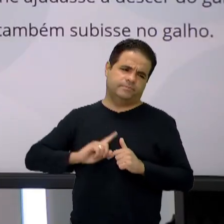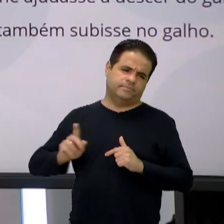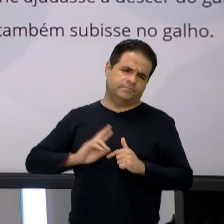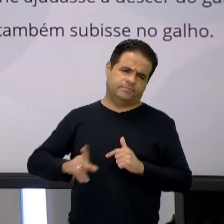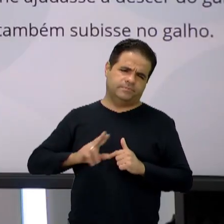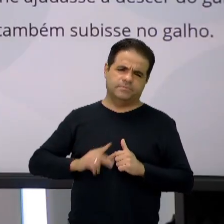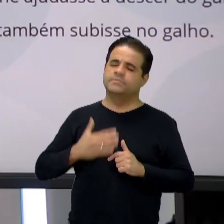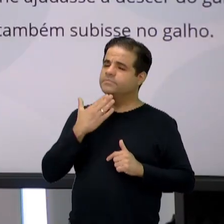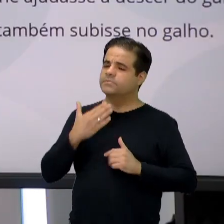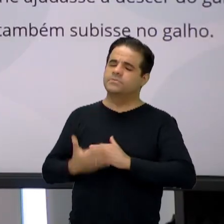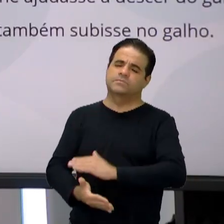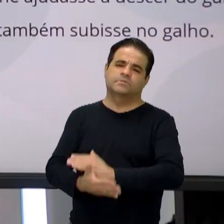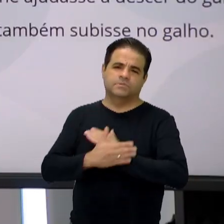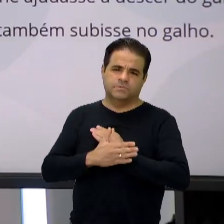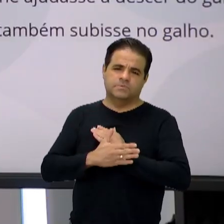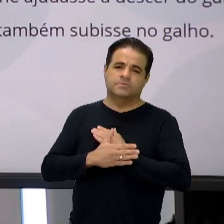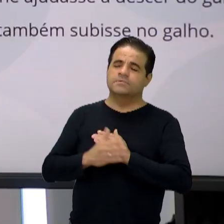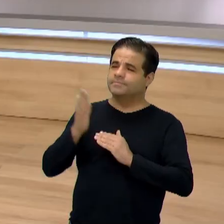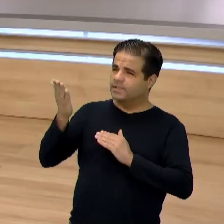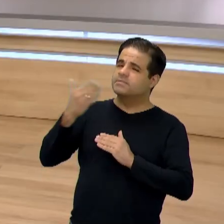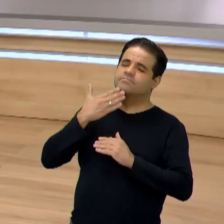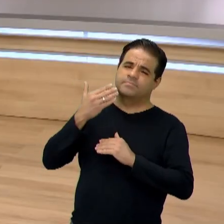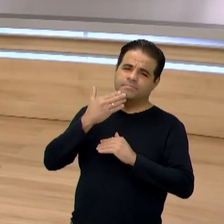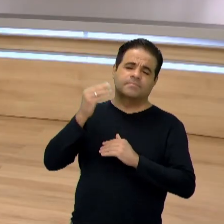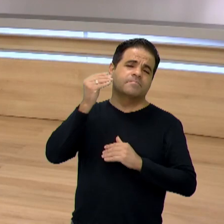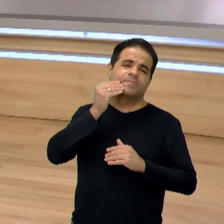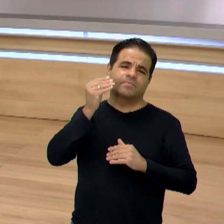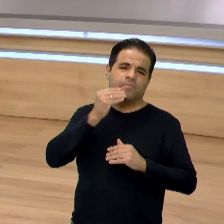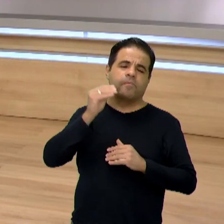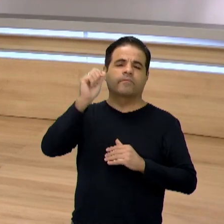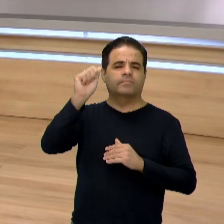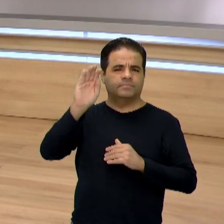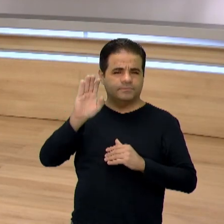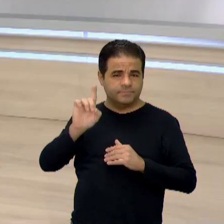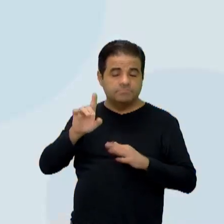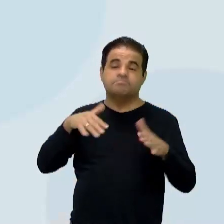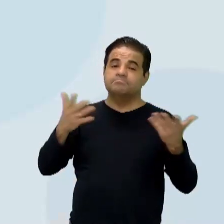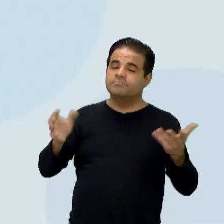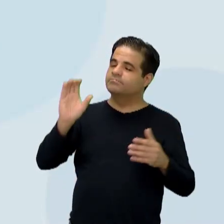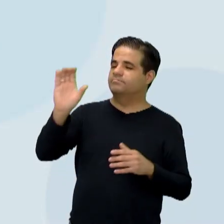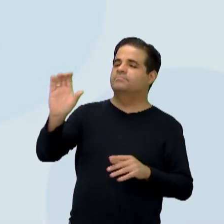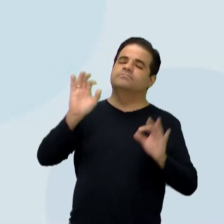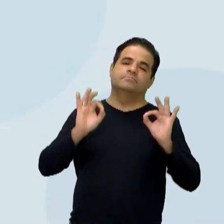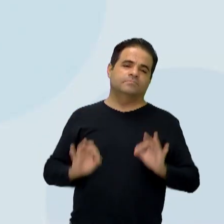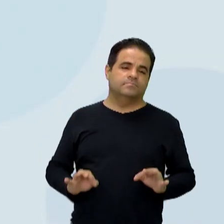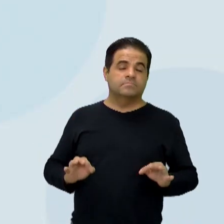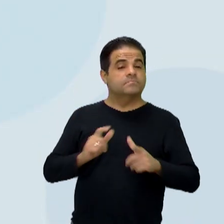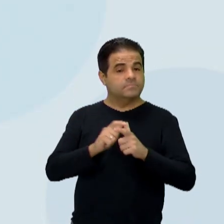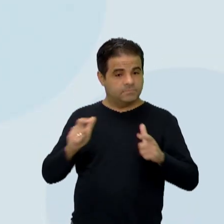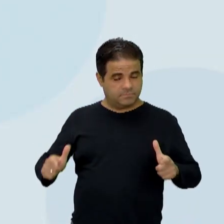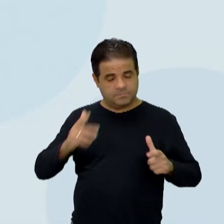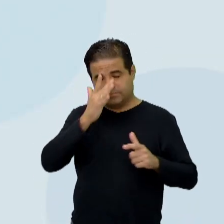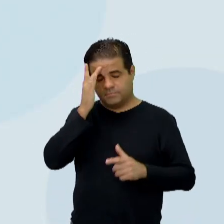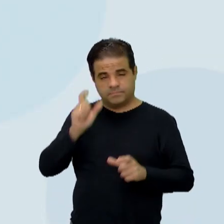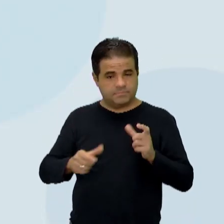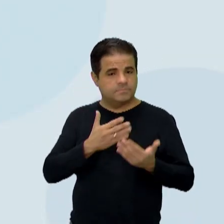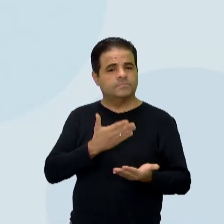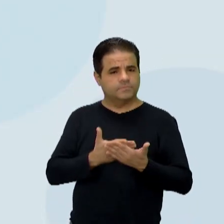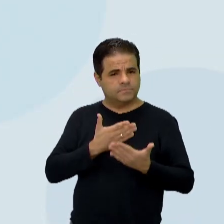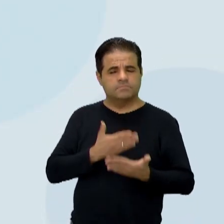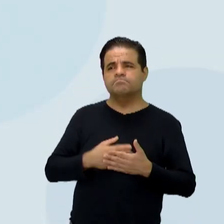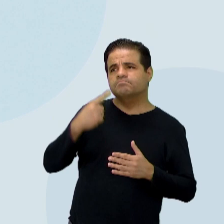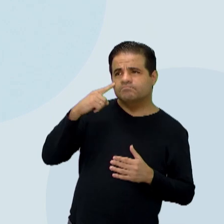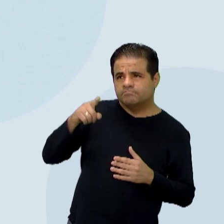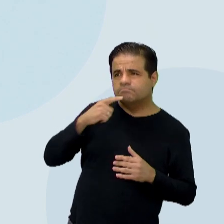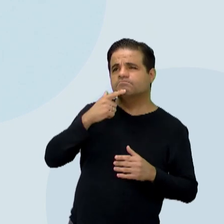quer ajuda. Então essa aí ficou bem fácil, evidente, de que é a C, né? Acho que a maioria dos estudantes, quando visse uma situação dessa,